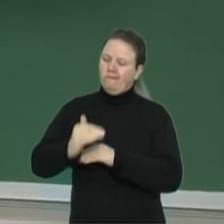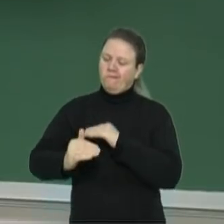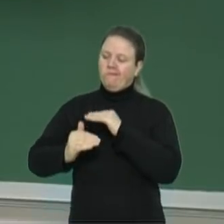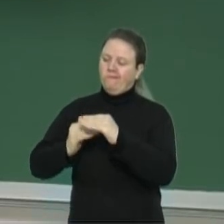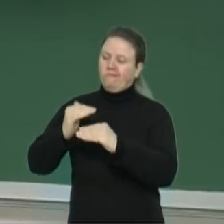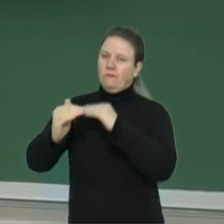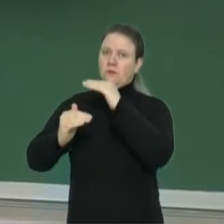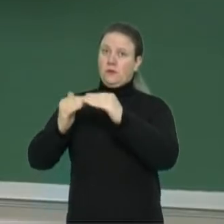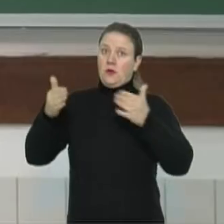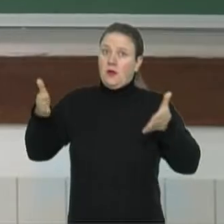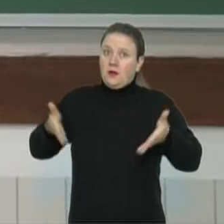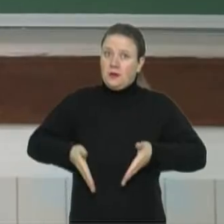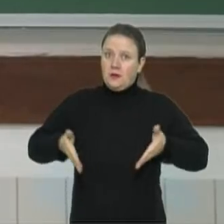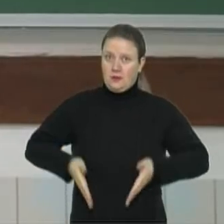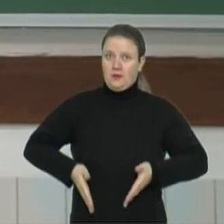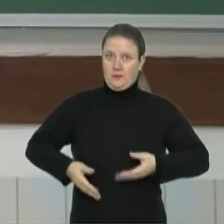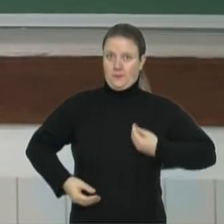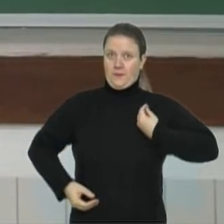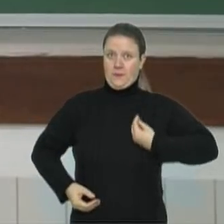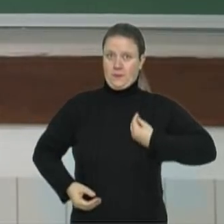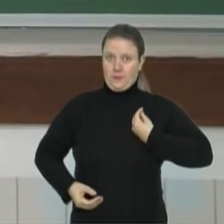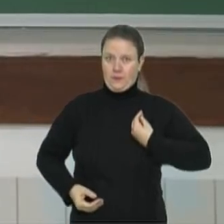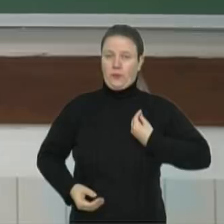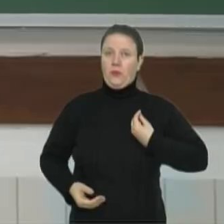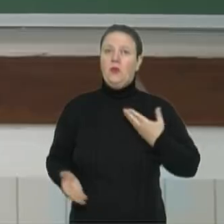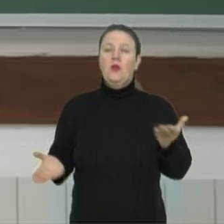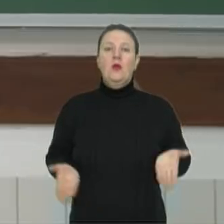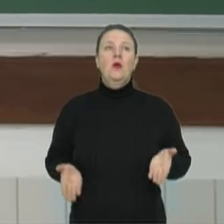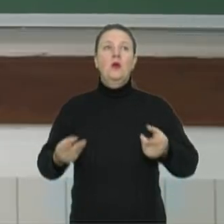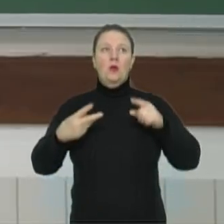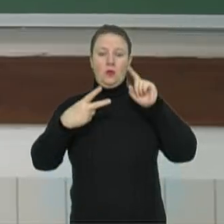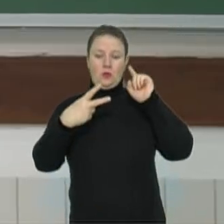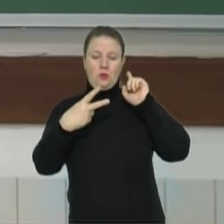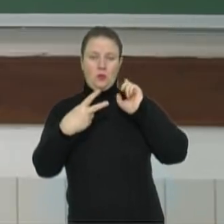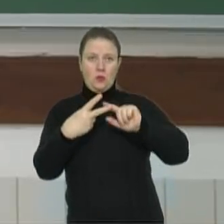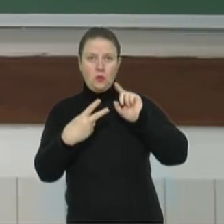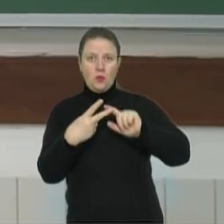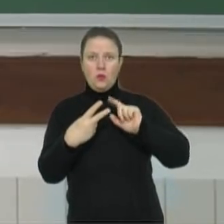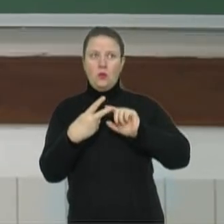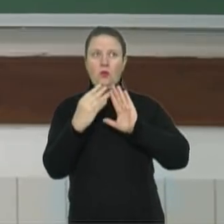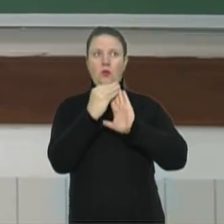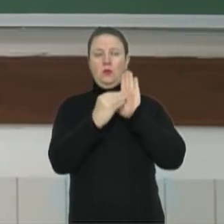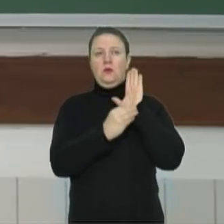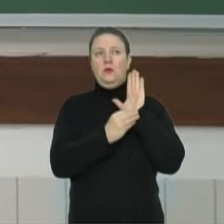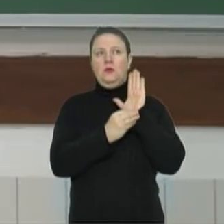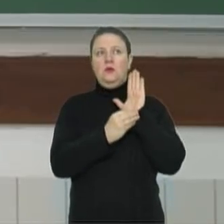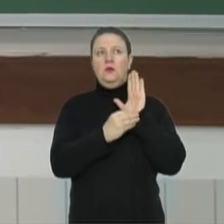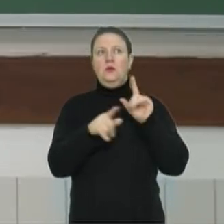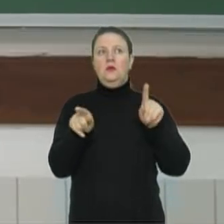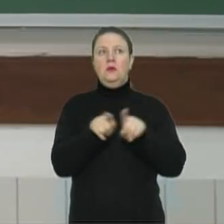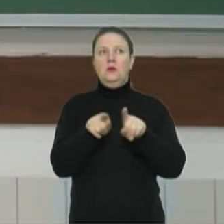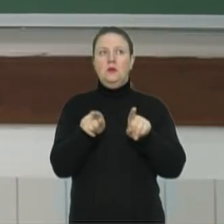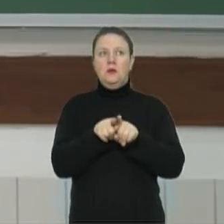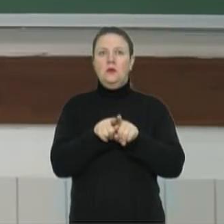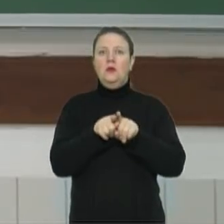na existência. Para isso, né, outro conceito importante que envolve o existencialismo é o conceito